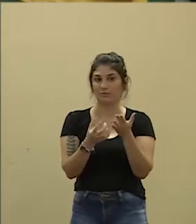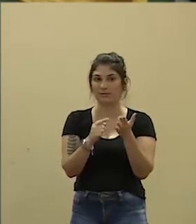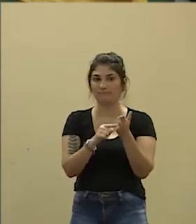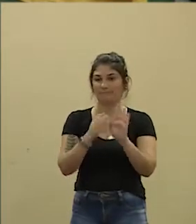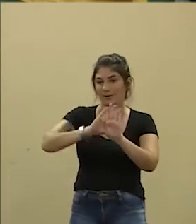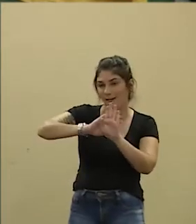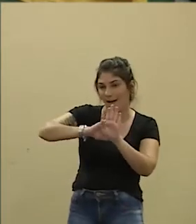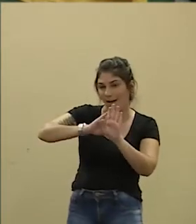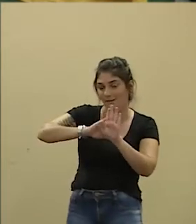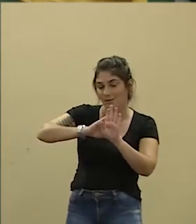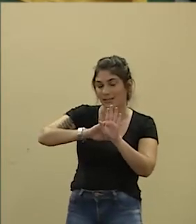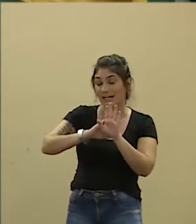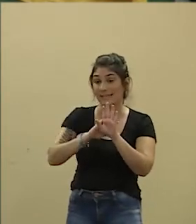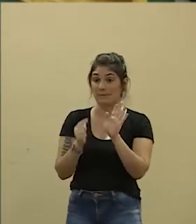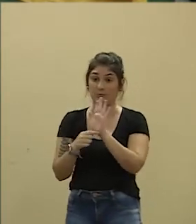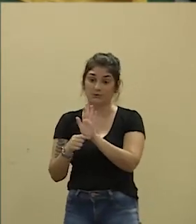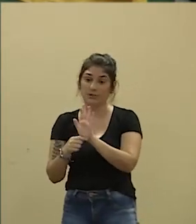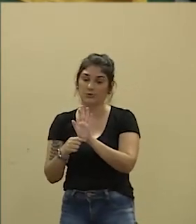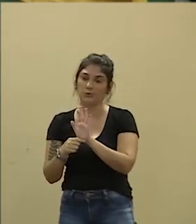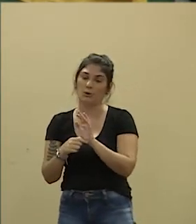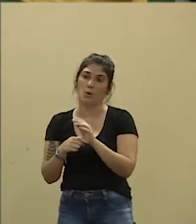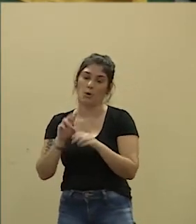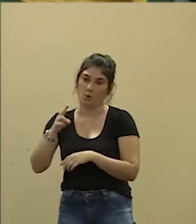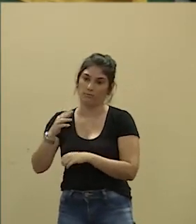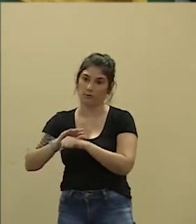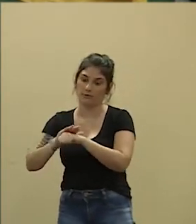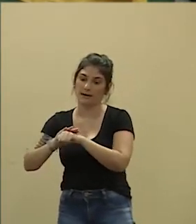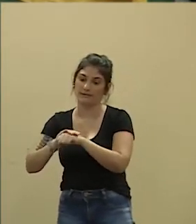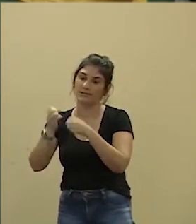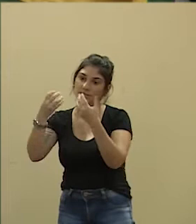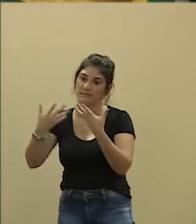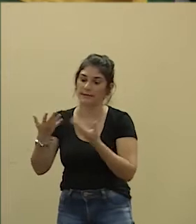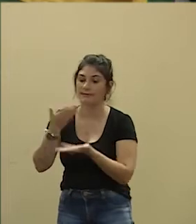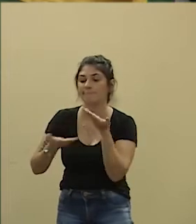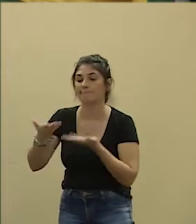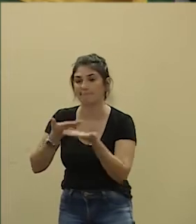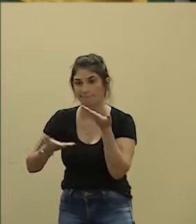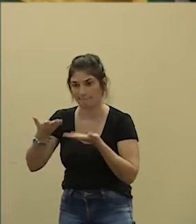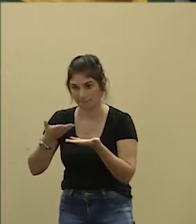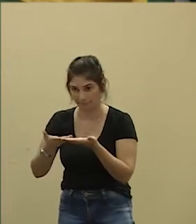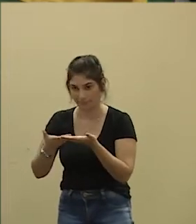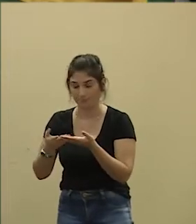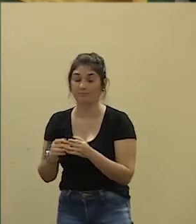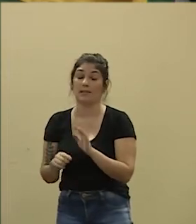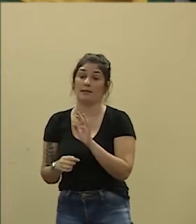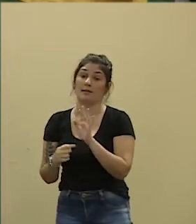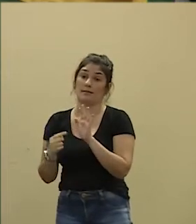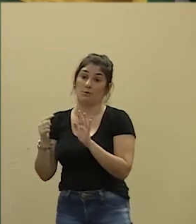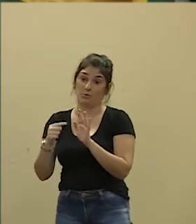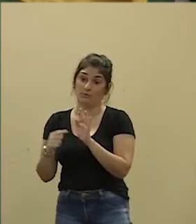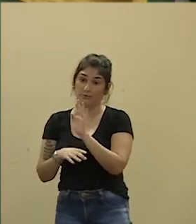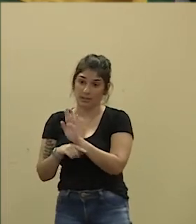deixar mais claro que o estudante nada na conversa é que ele usa o vídeo pra fazer isso esse vídeo é um vídeo poderia muito bem ser